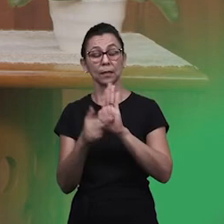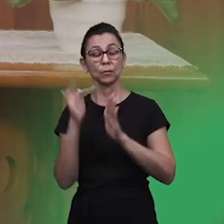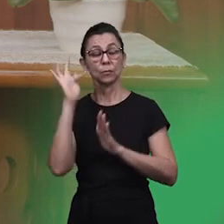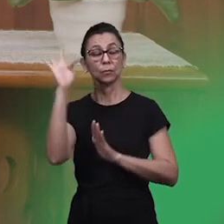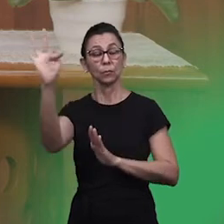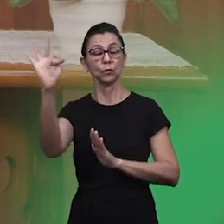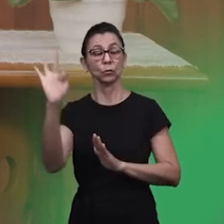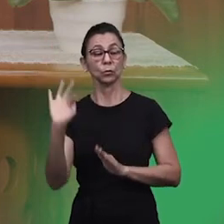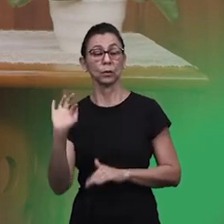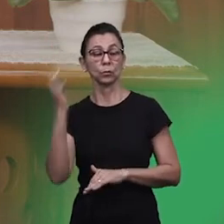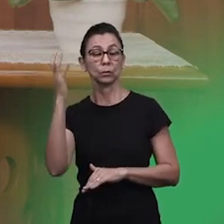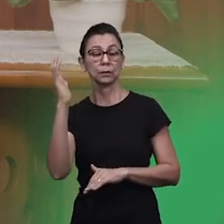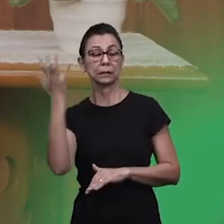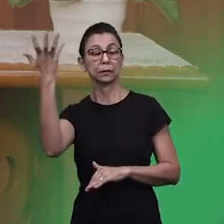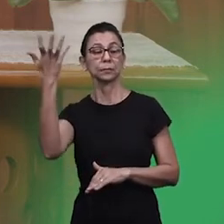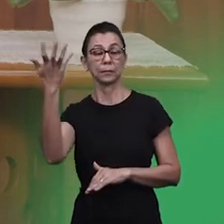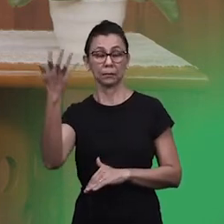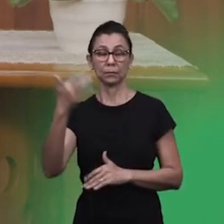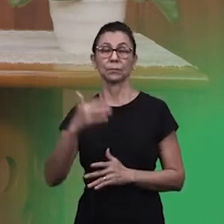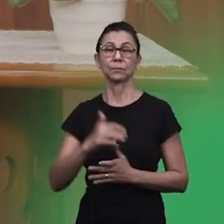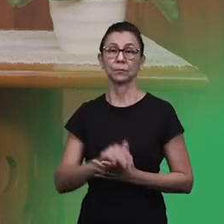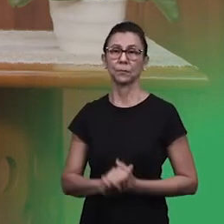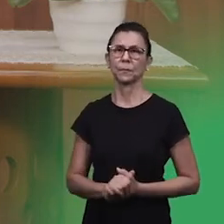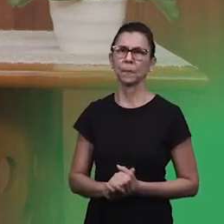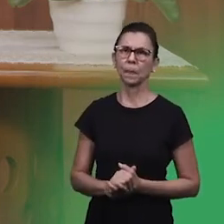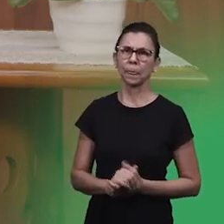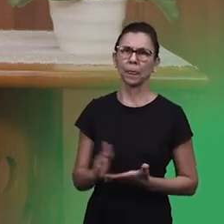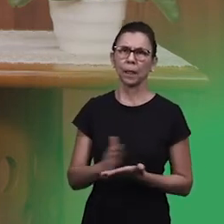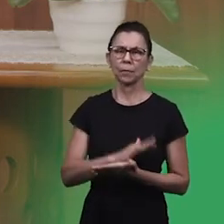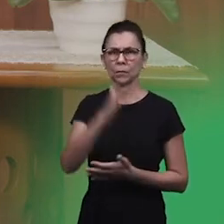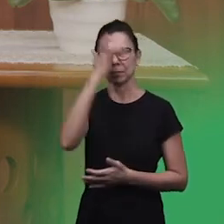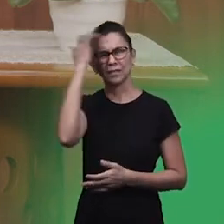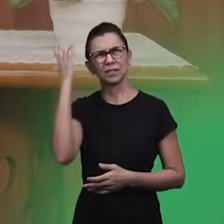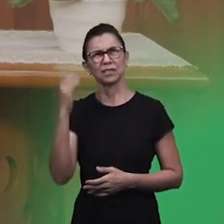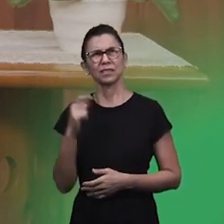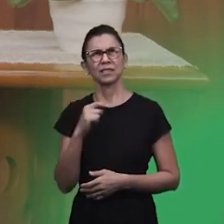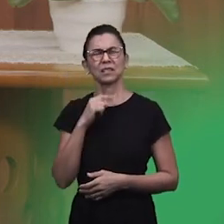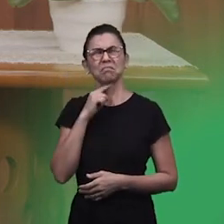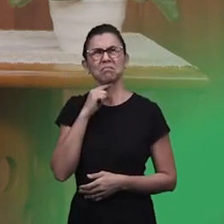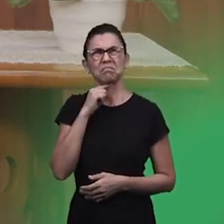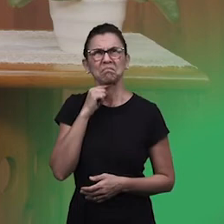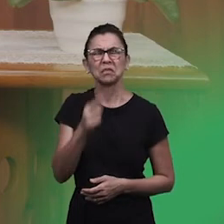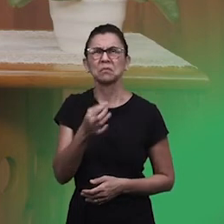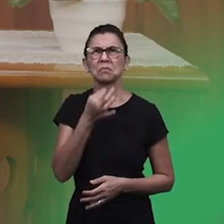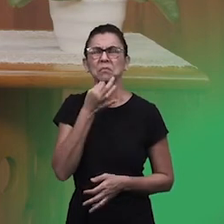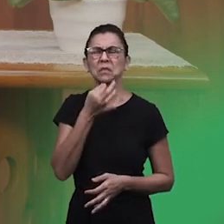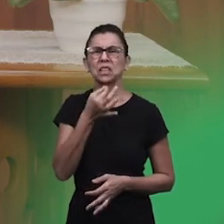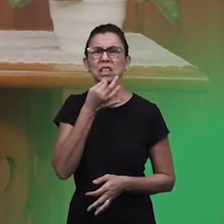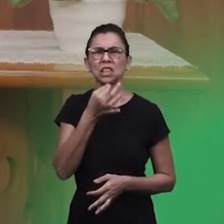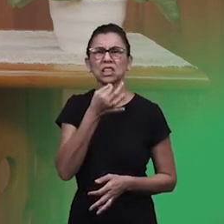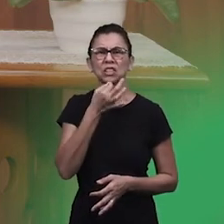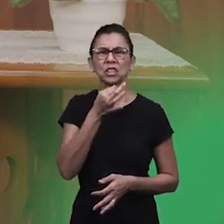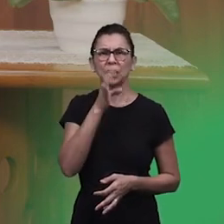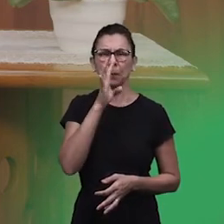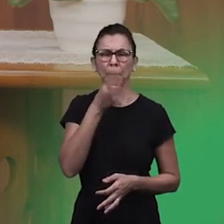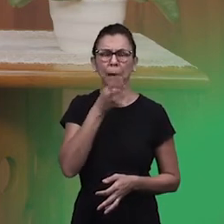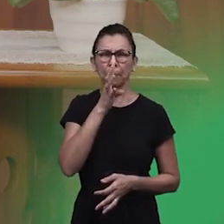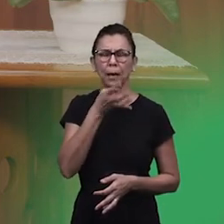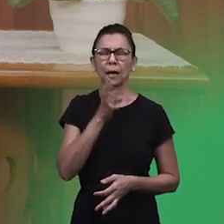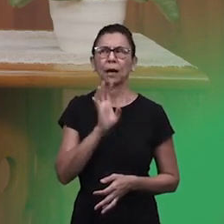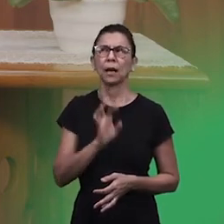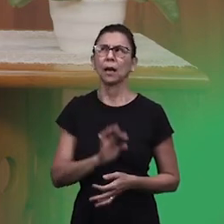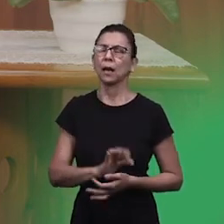acontecer. Muitas pessoas podem até questionar por que a igreja ela vive